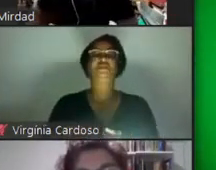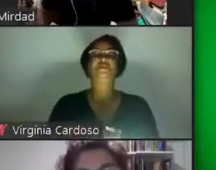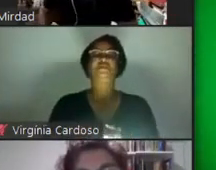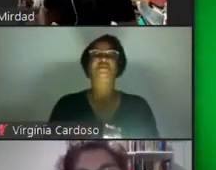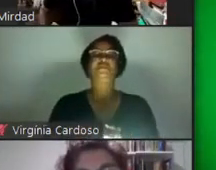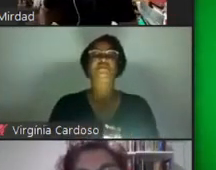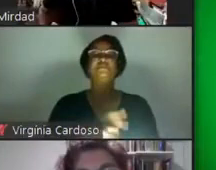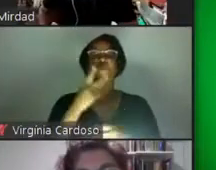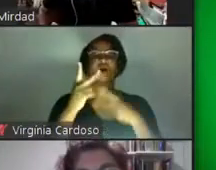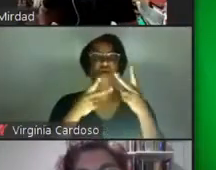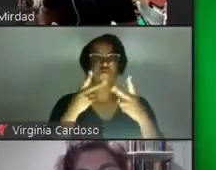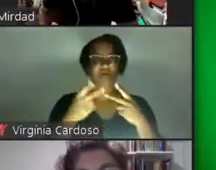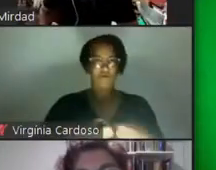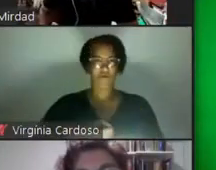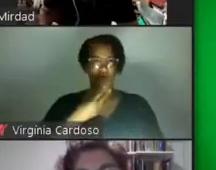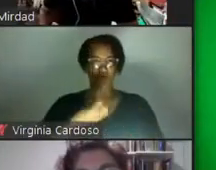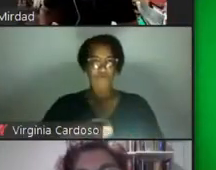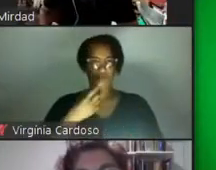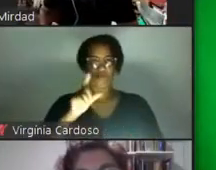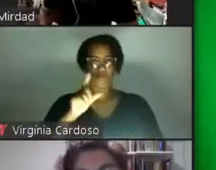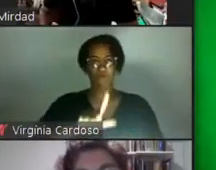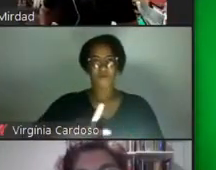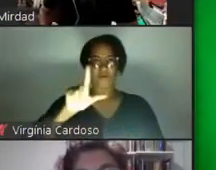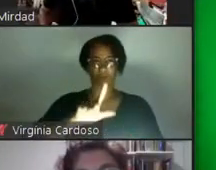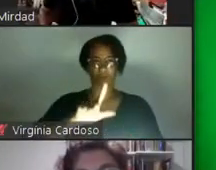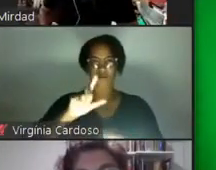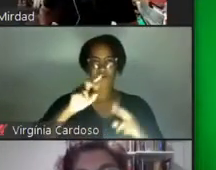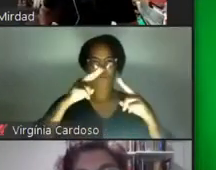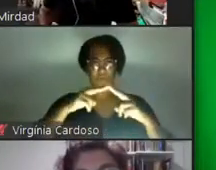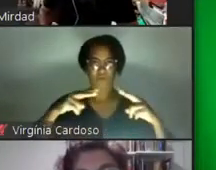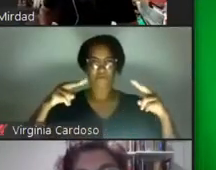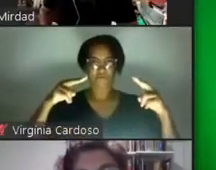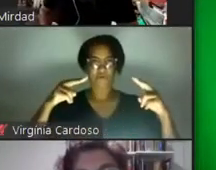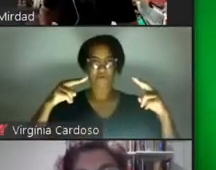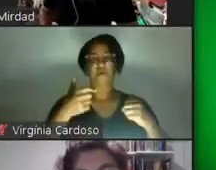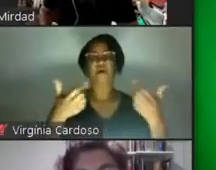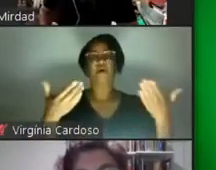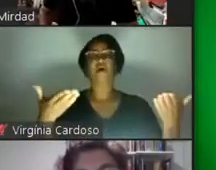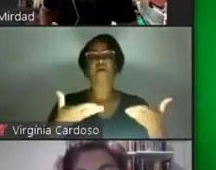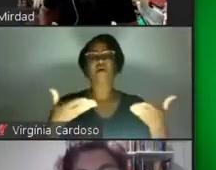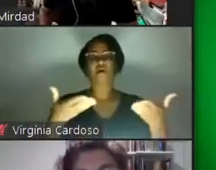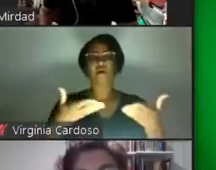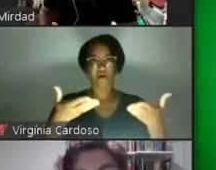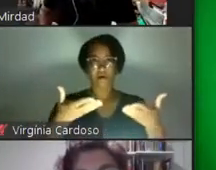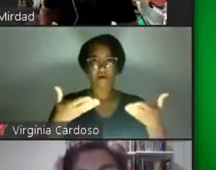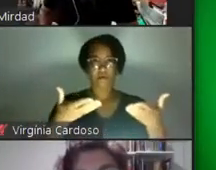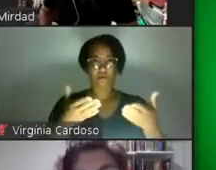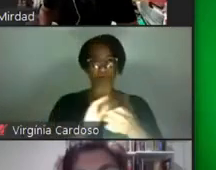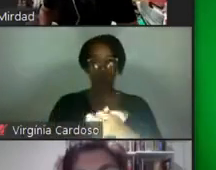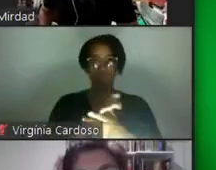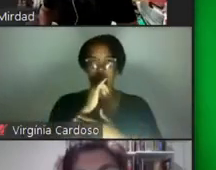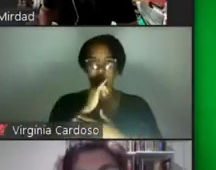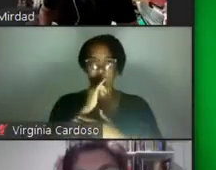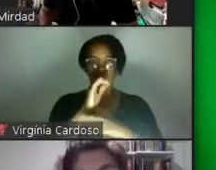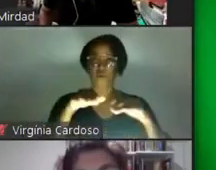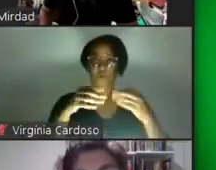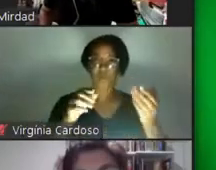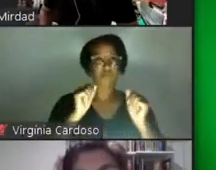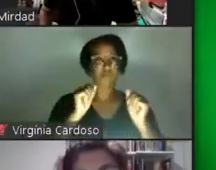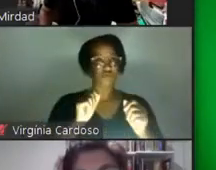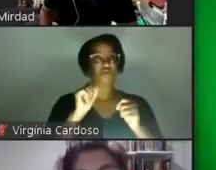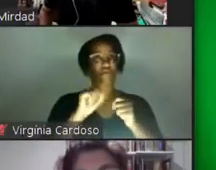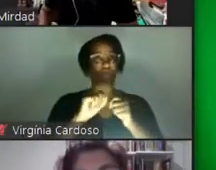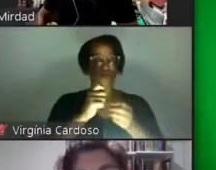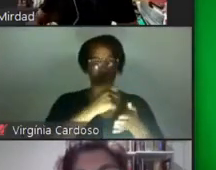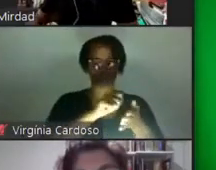está falando de poesia, de literatura, de virtualidade, como é agora, Mirda? Porque, assim, quando a gente podia fazer um livro e